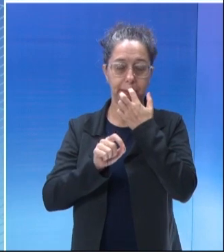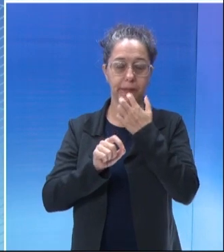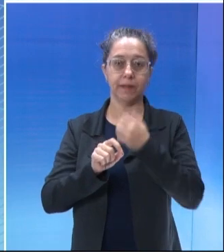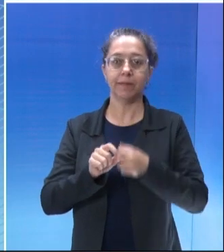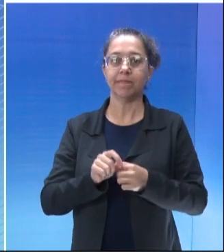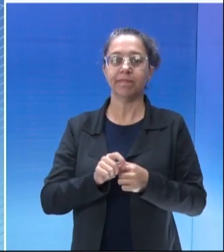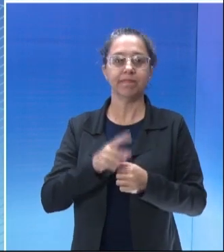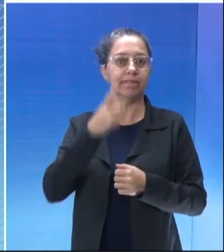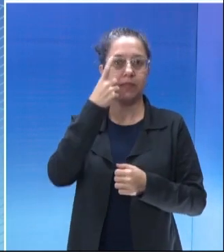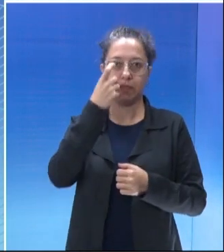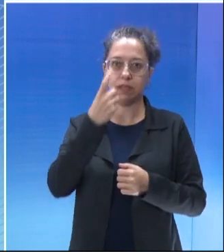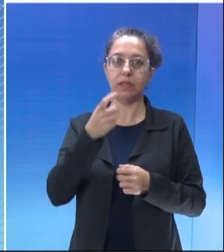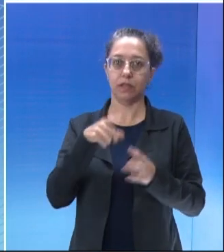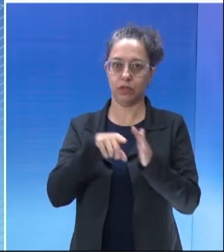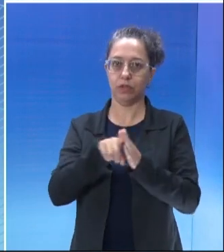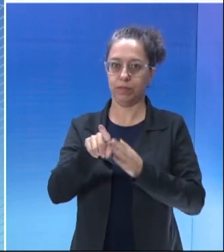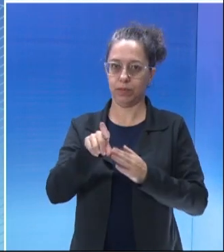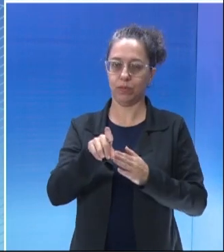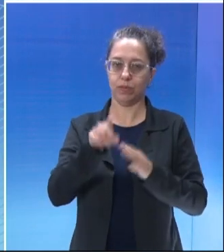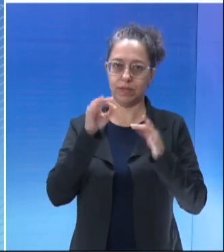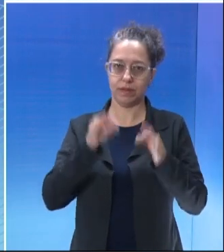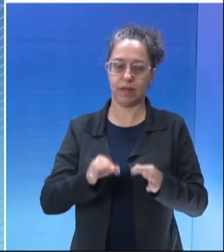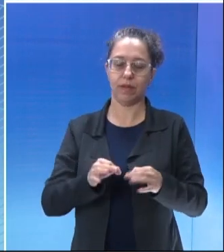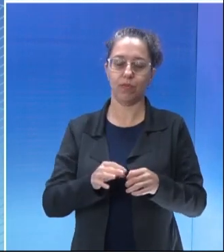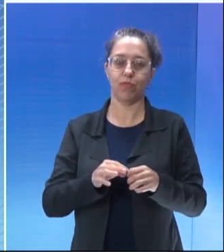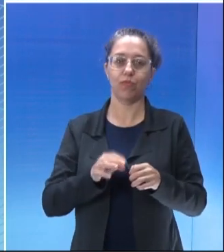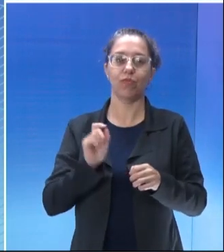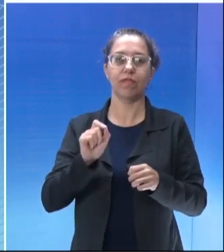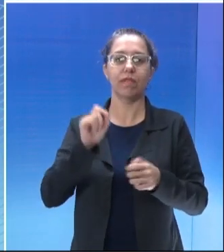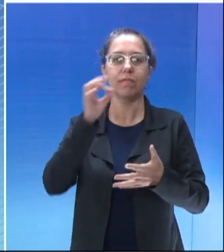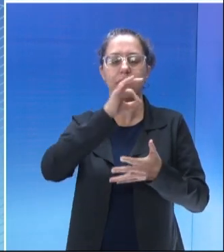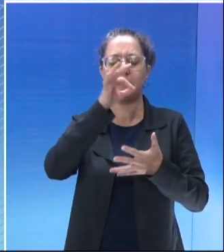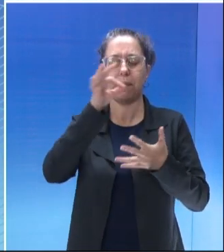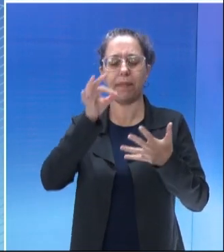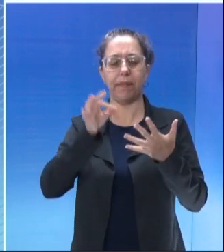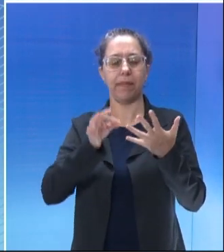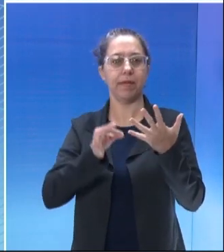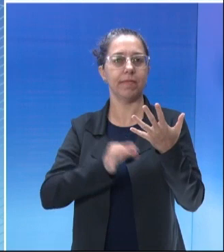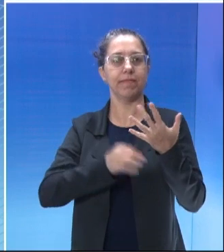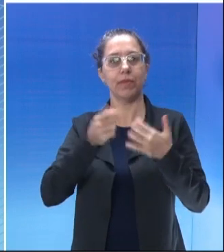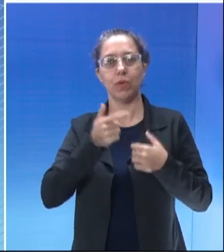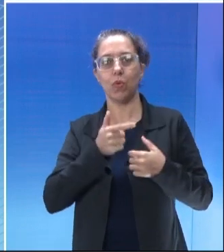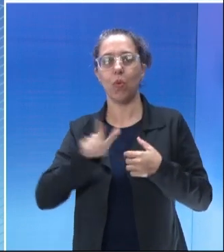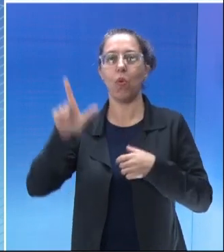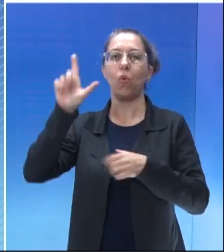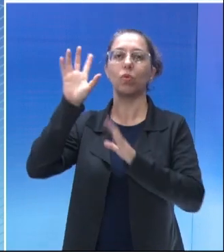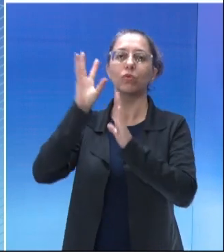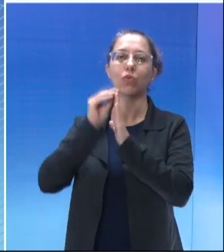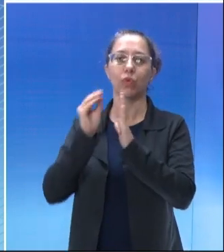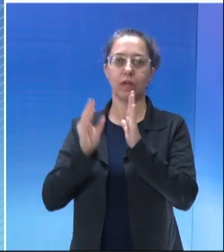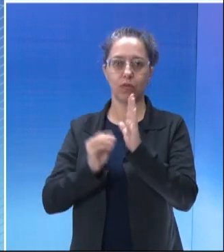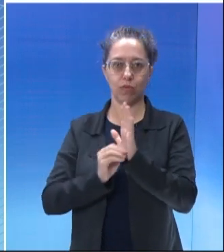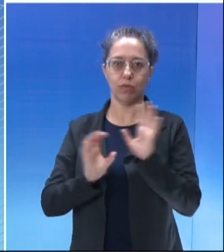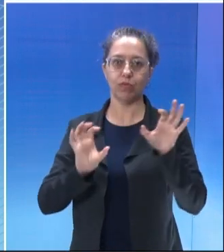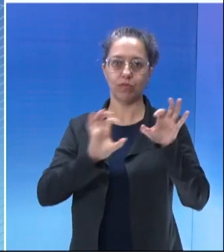muito interessante e que elenca vários outros conteúdos a ele